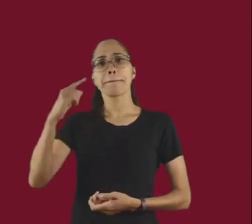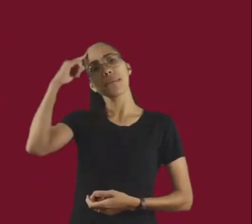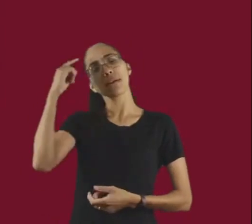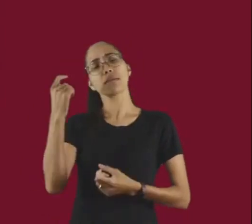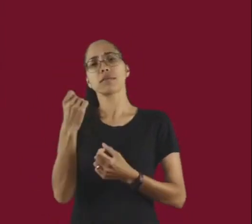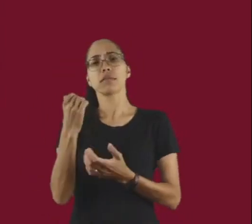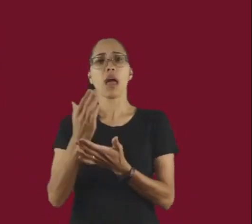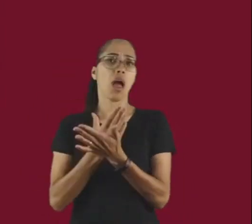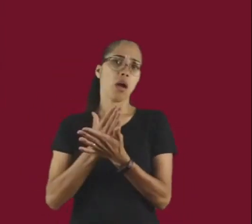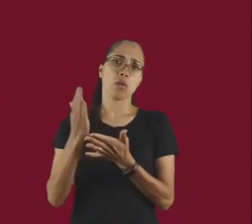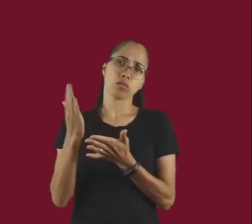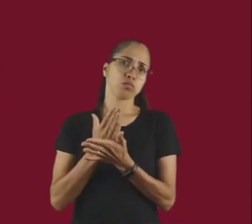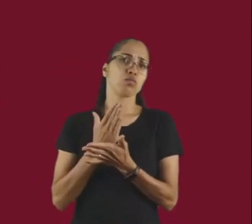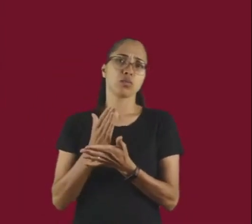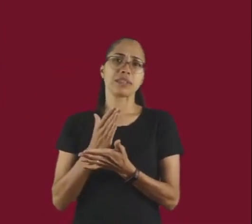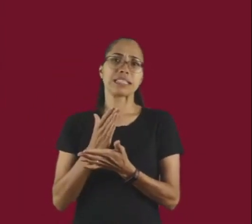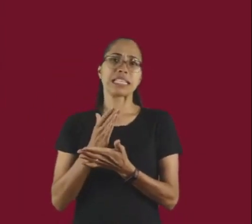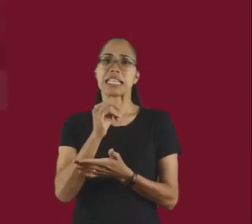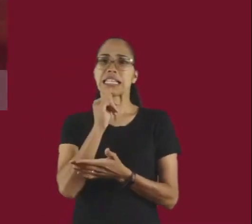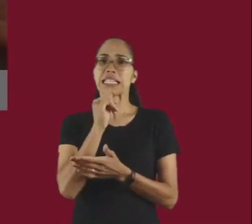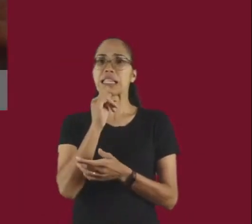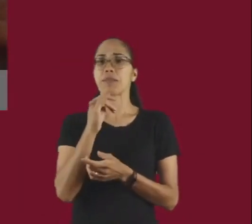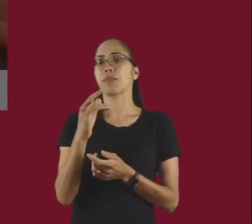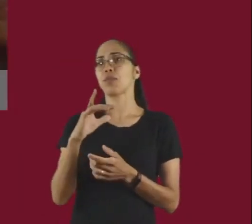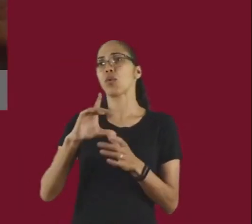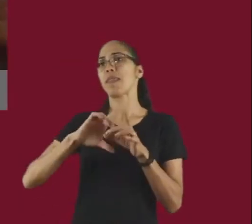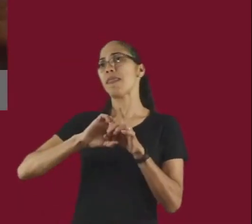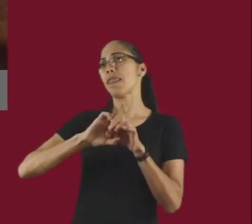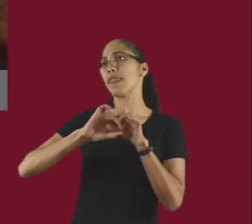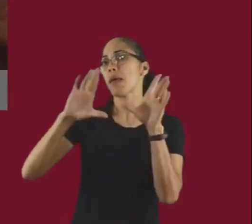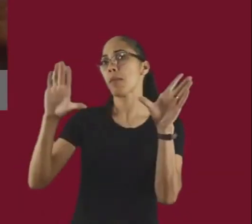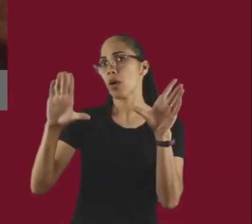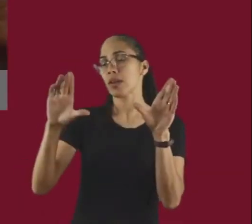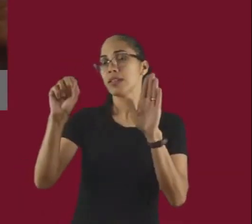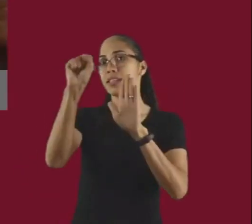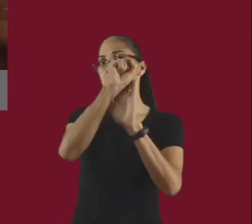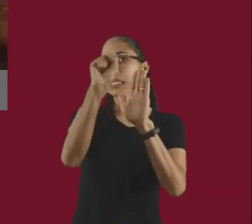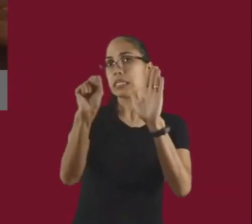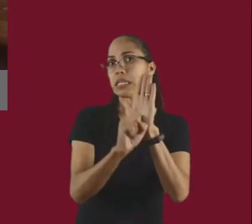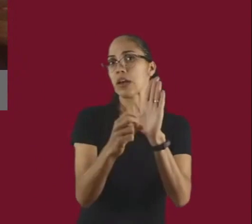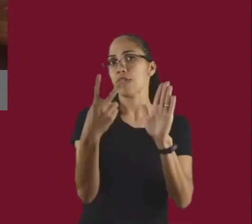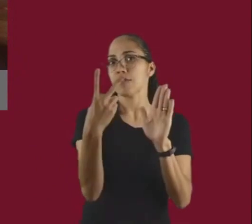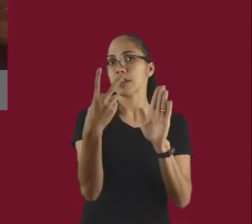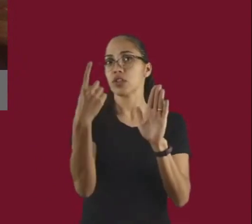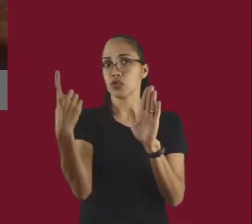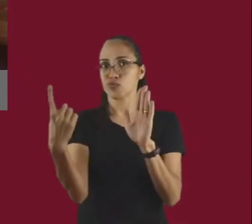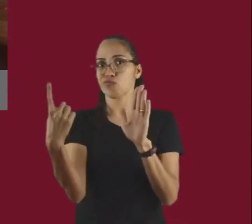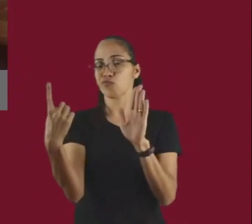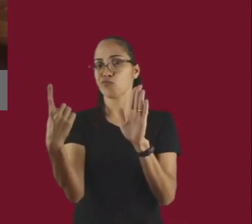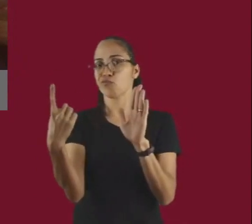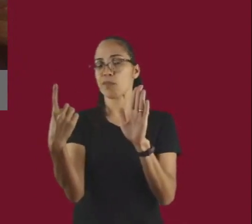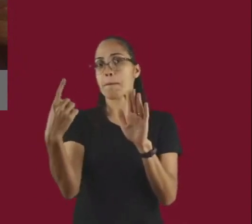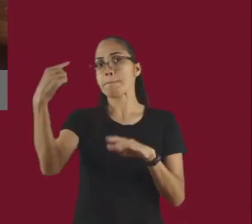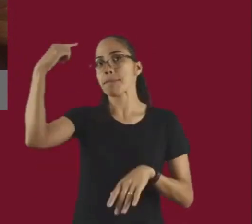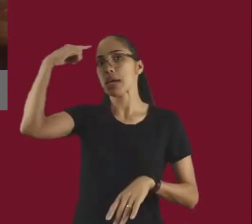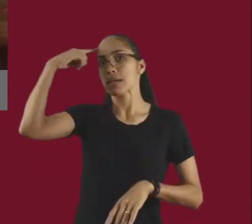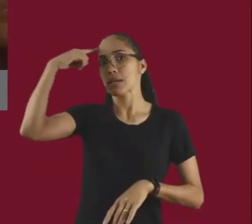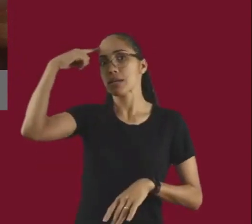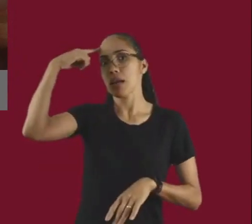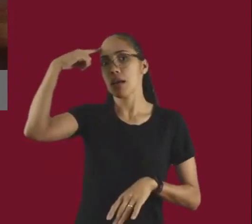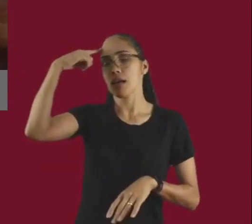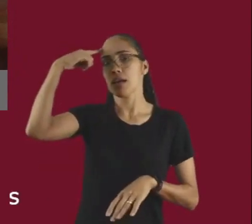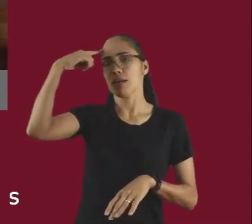que eu acho que não dá para pensar em democracia no século XXI sem abarcar as outras espécies. Não tem nenhum sentido,